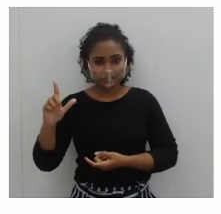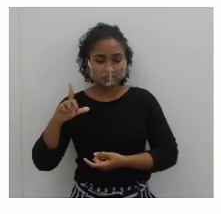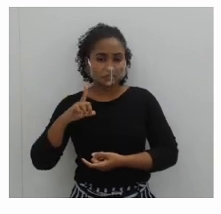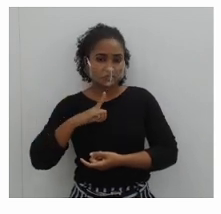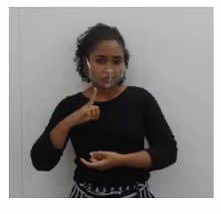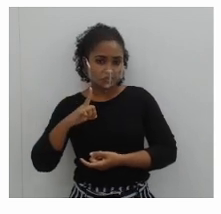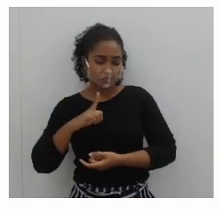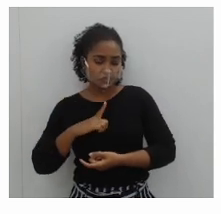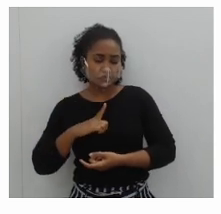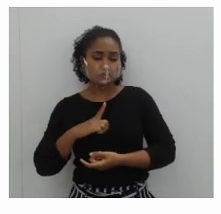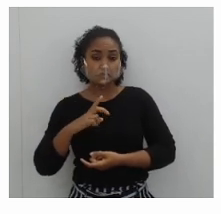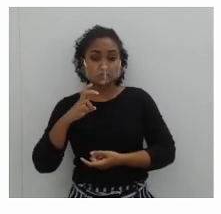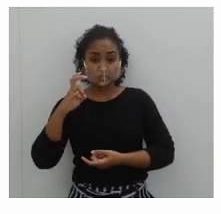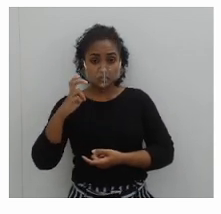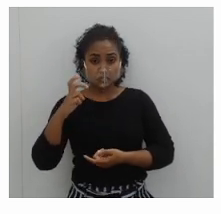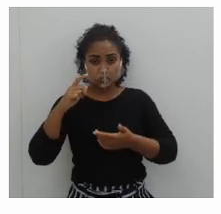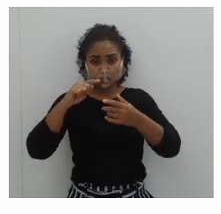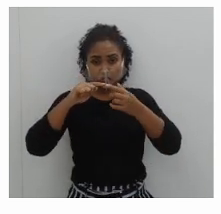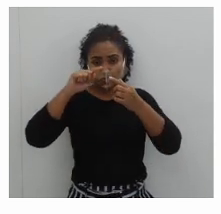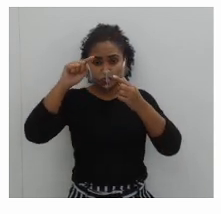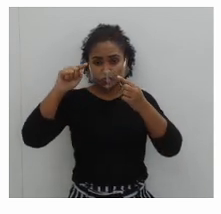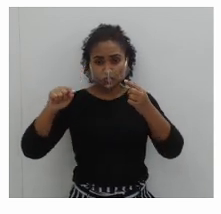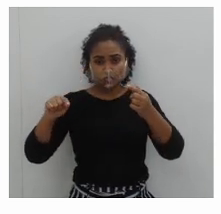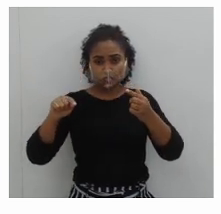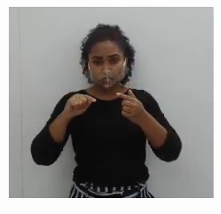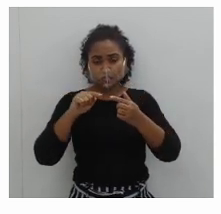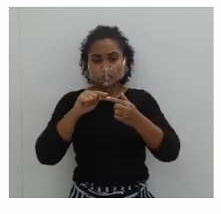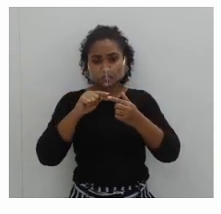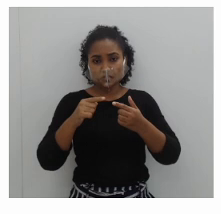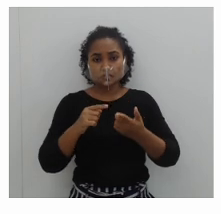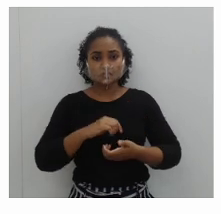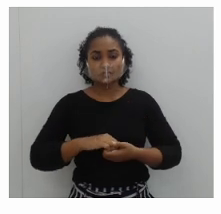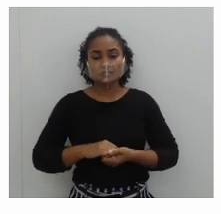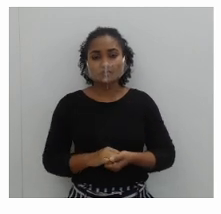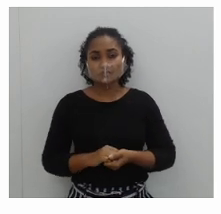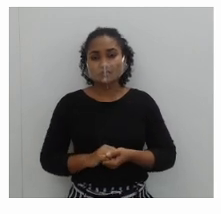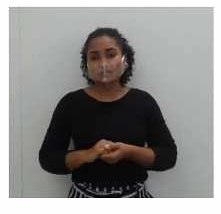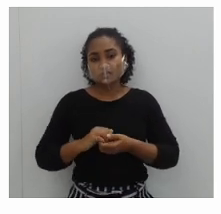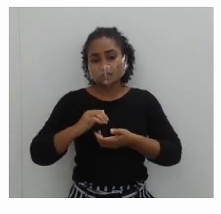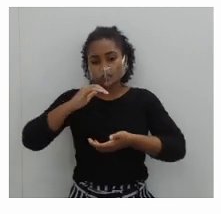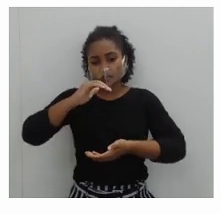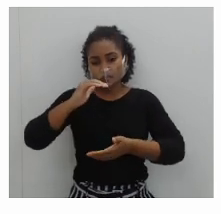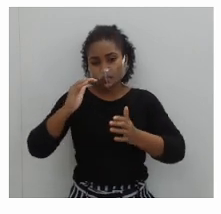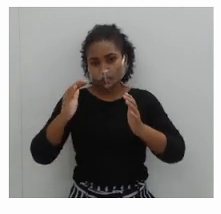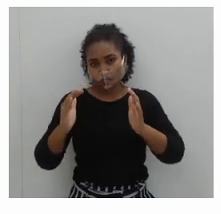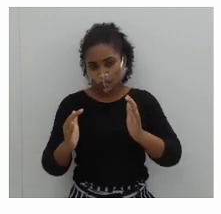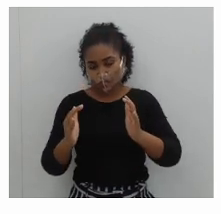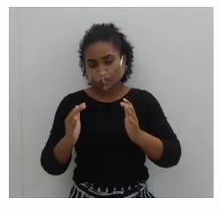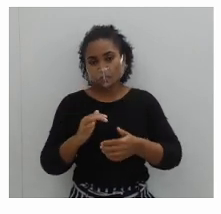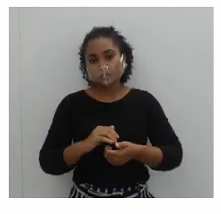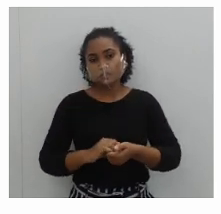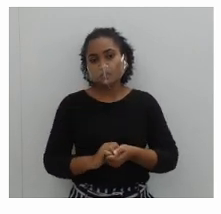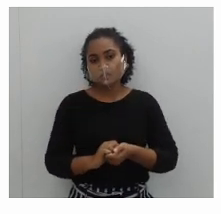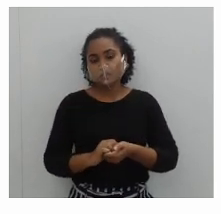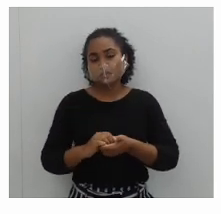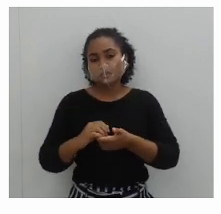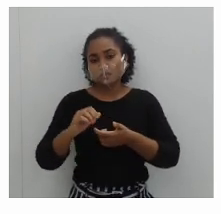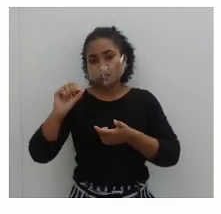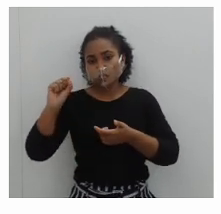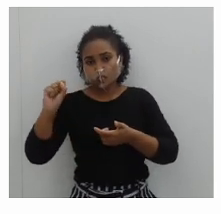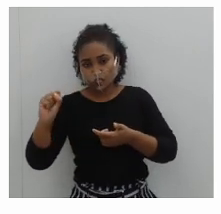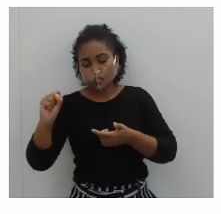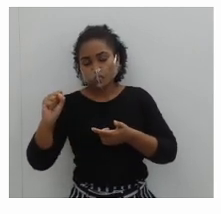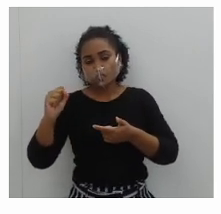existem apenas 5 poliedros regulares: o cubo, o tetraedro, o